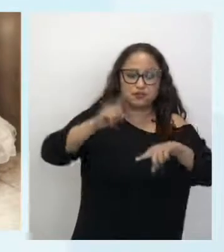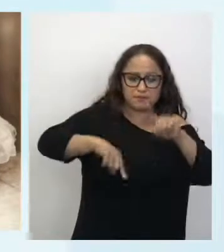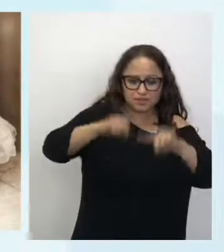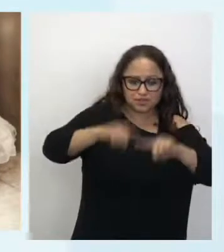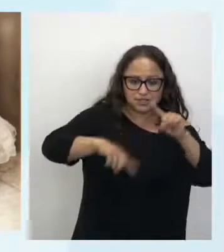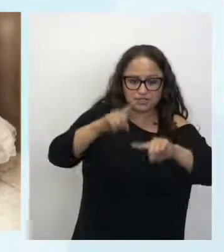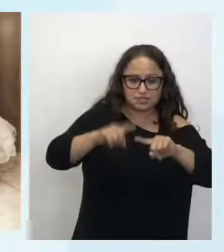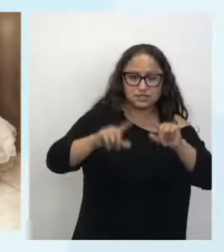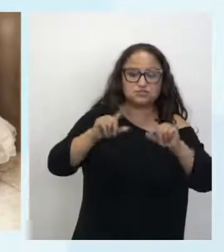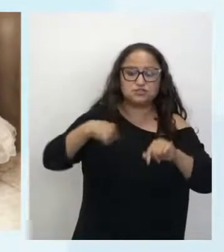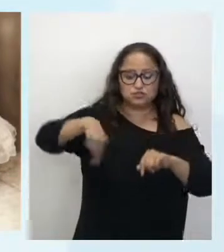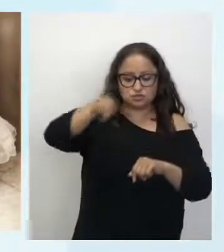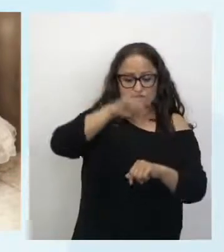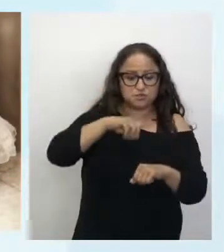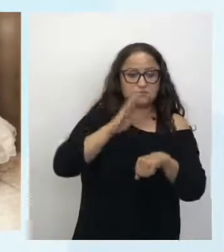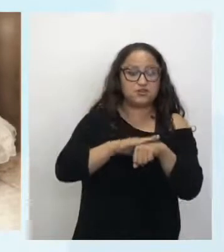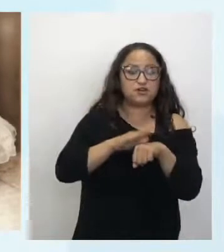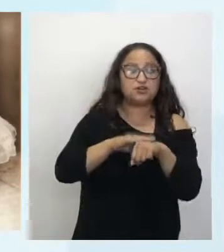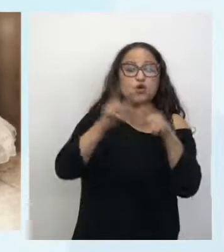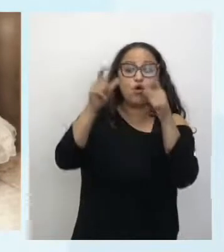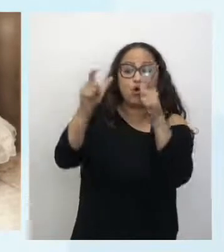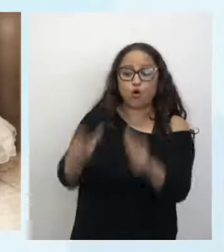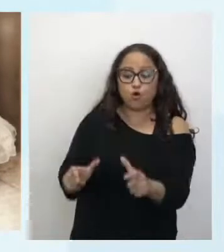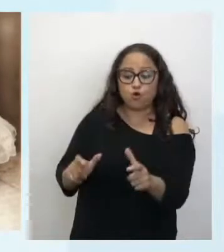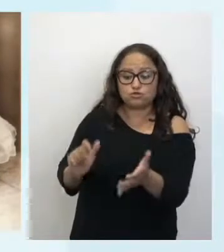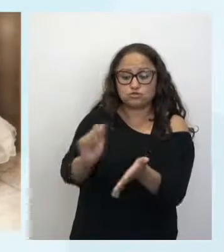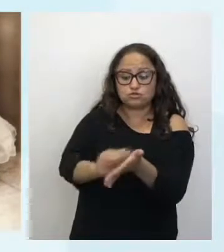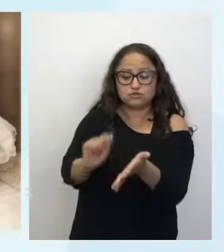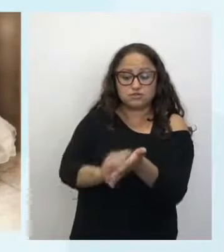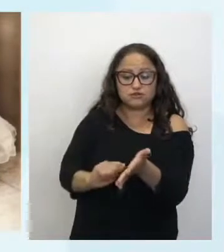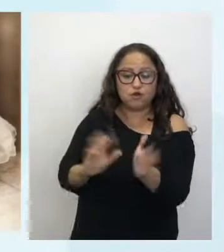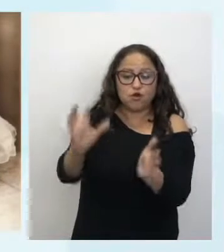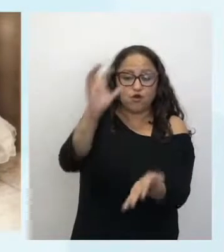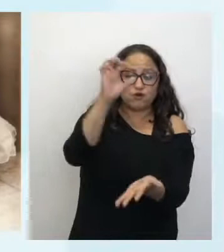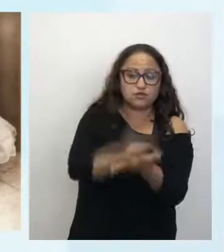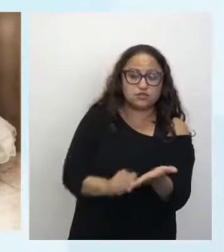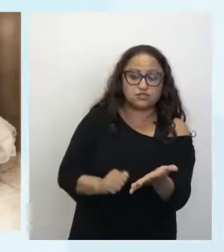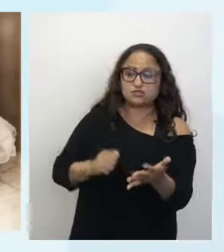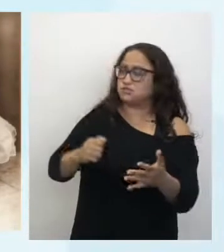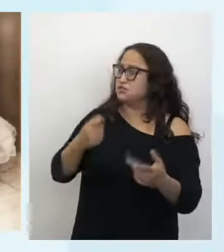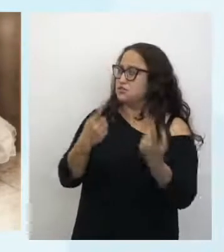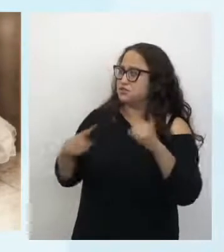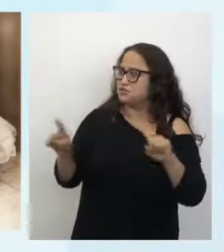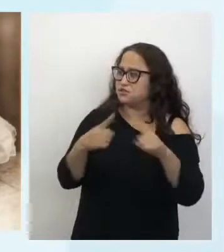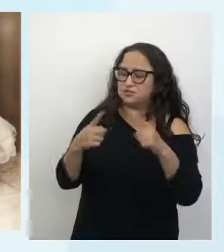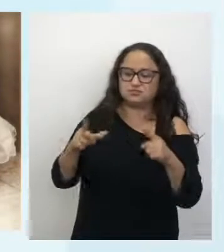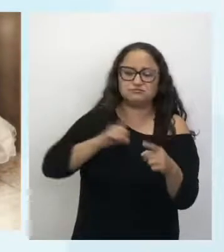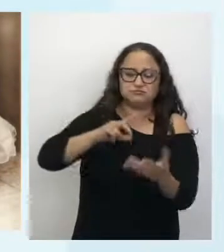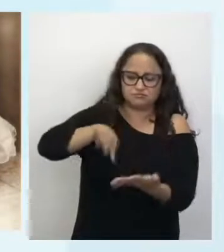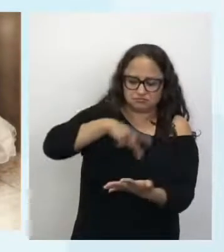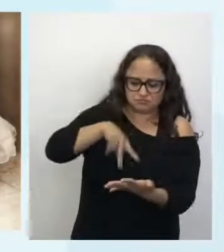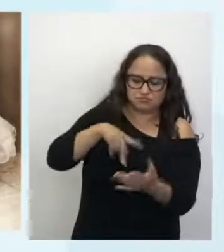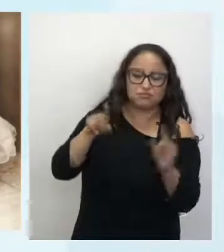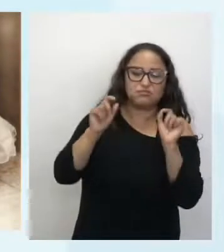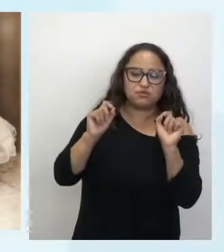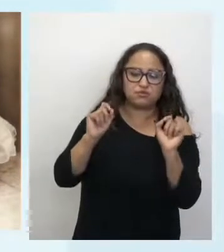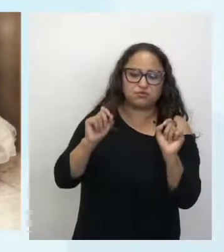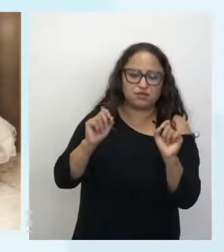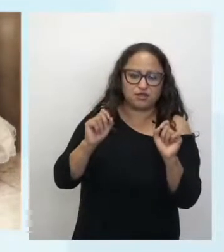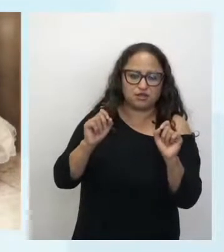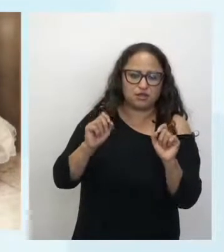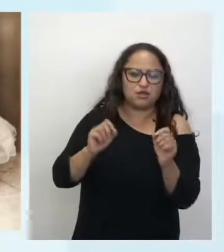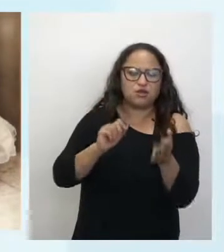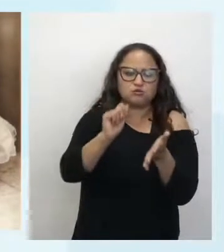suporte, a gente está falando de aonde a gente vai escrever ou vai registrar essa dança. Então, eu tenho aí o meu esquema coreográfico, né? Para